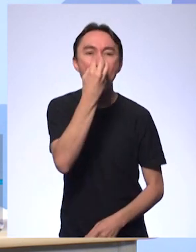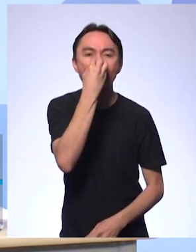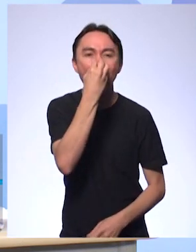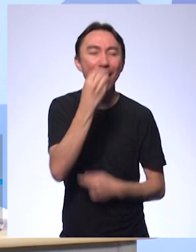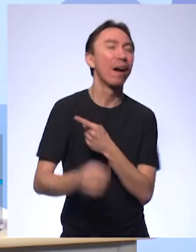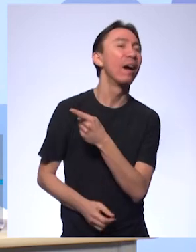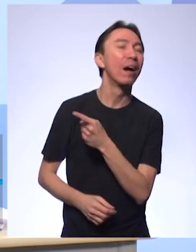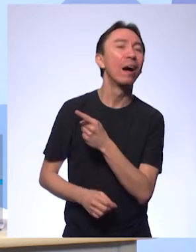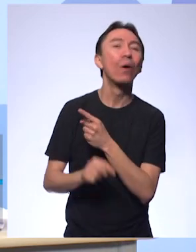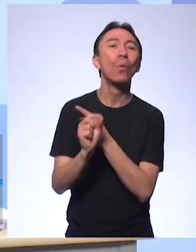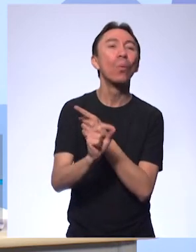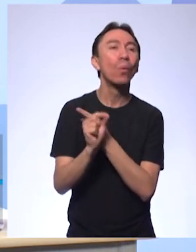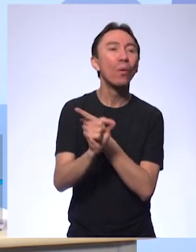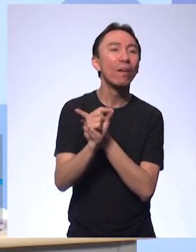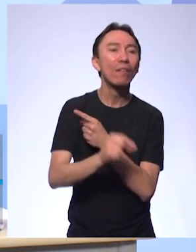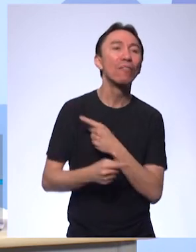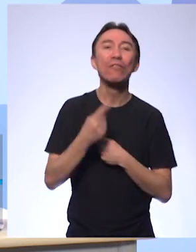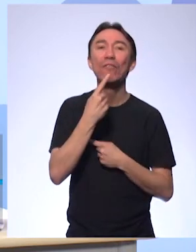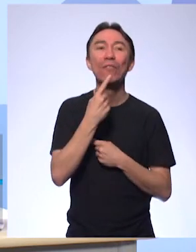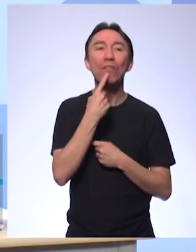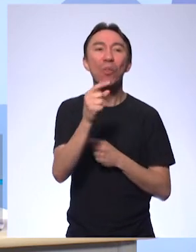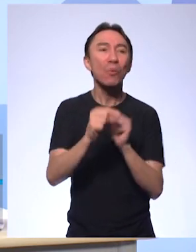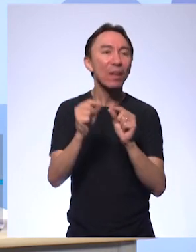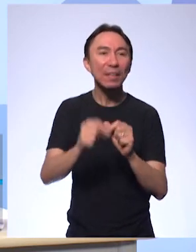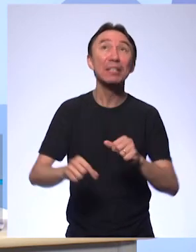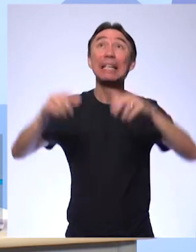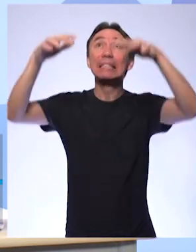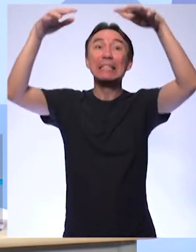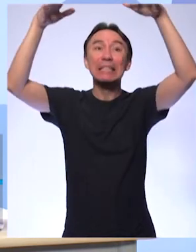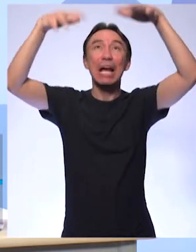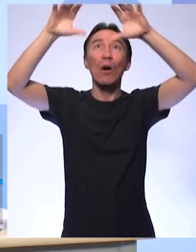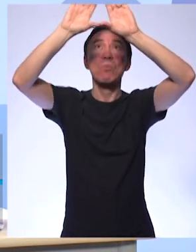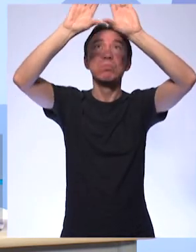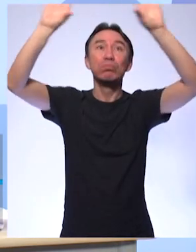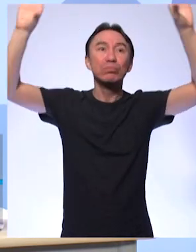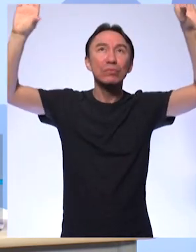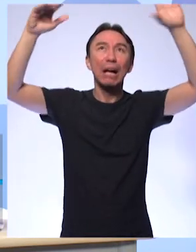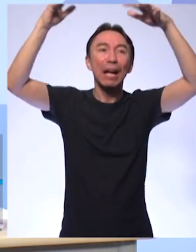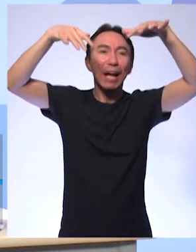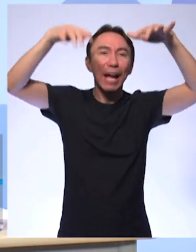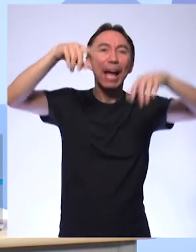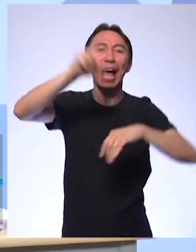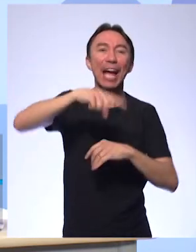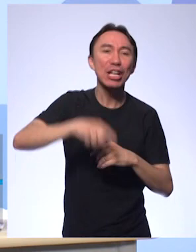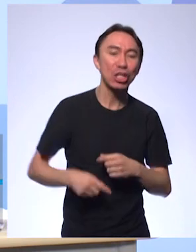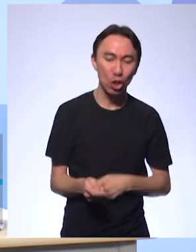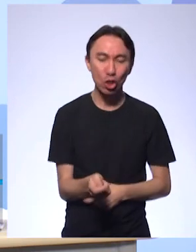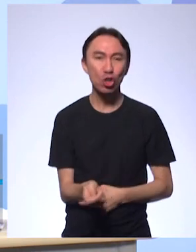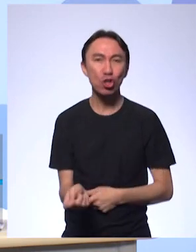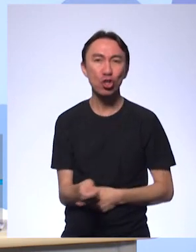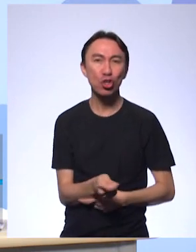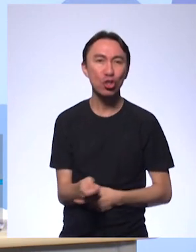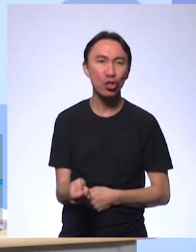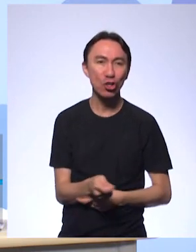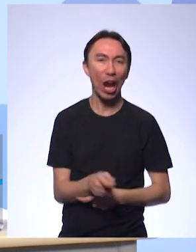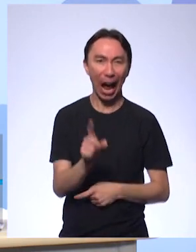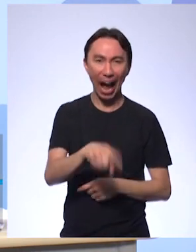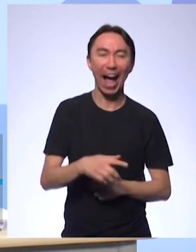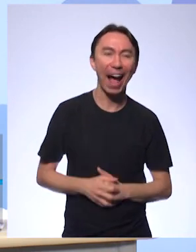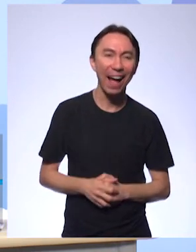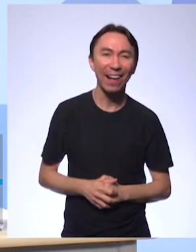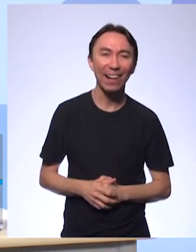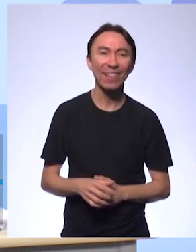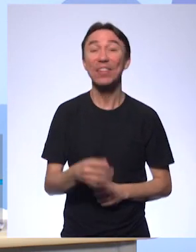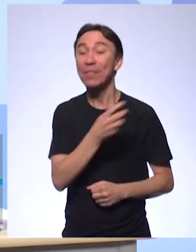ele falou assim que vinha do céu e era xixi de God. Mas depois ele colocou assim, ó, sobe